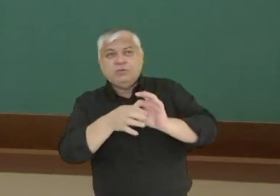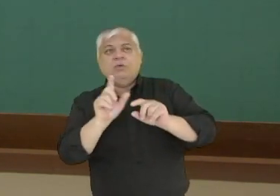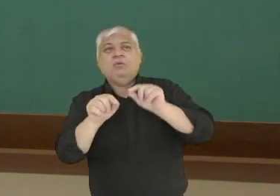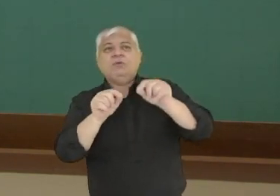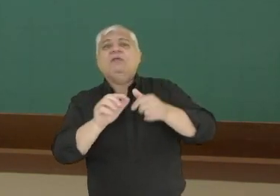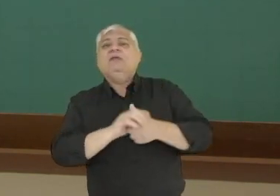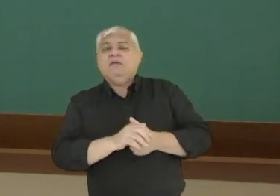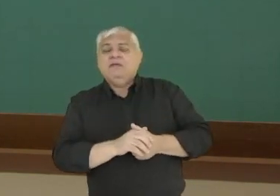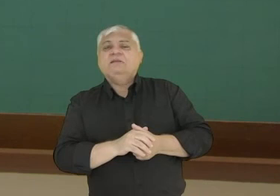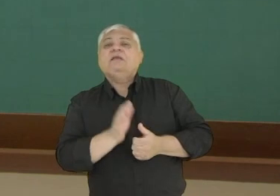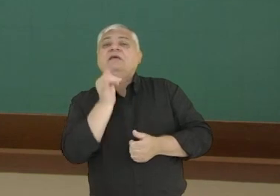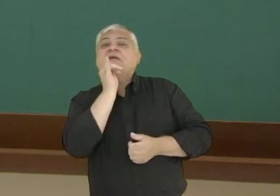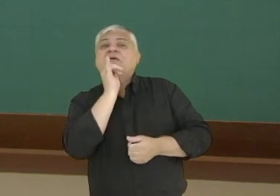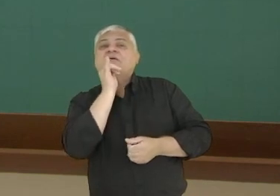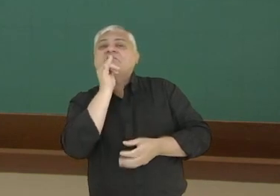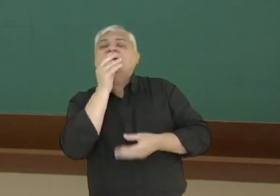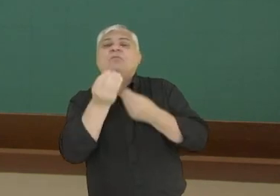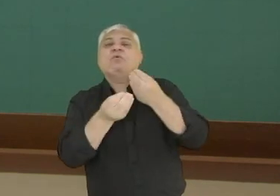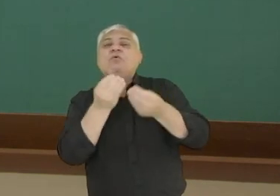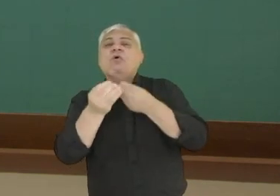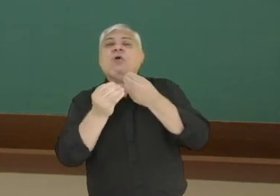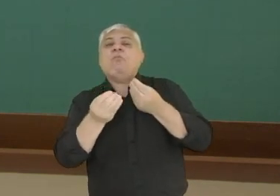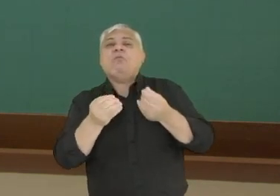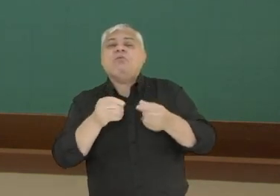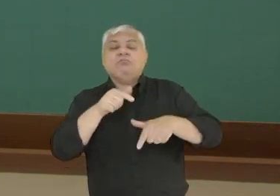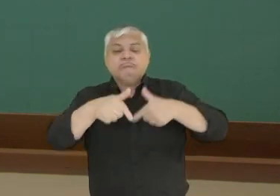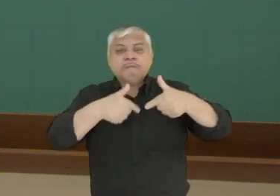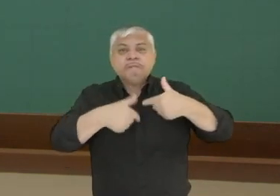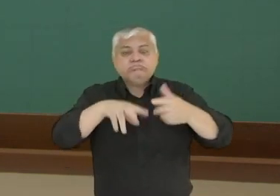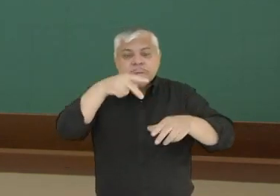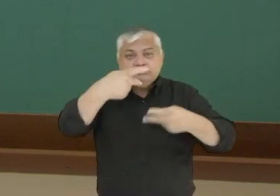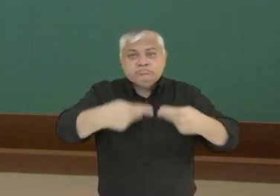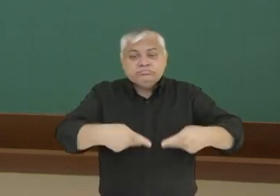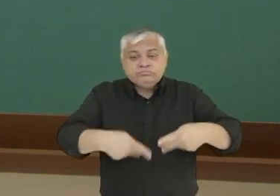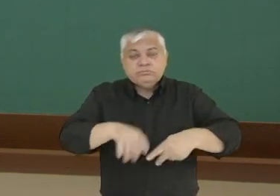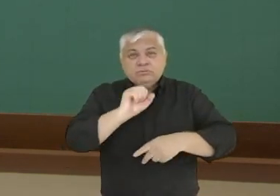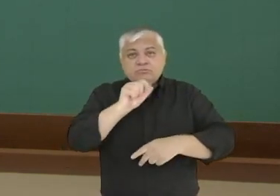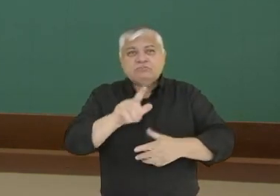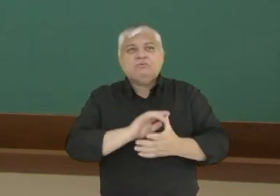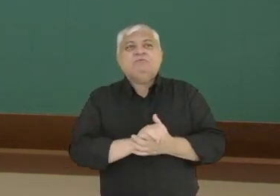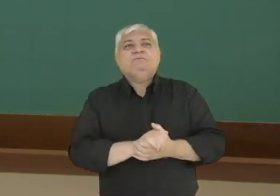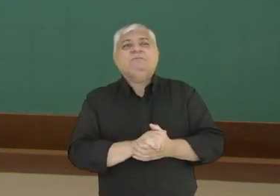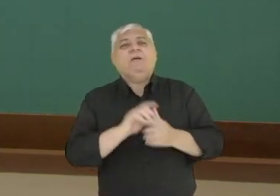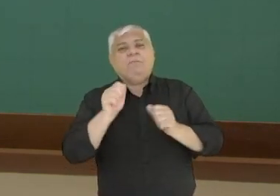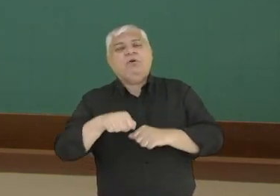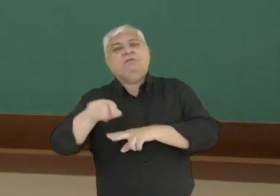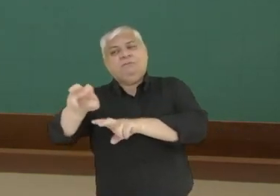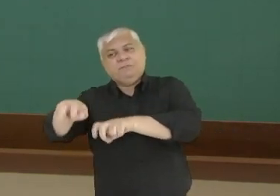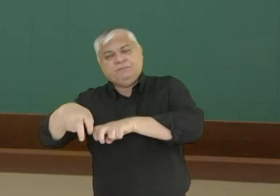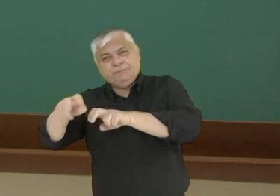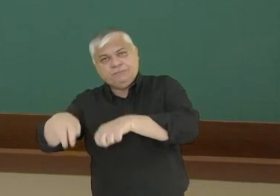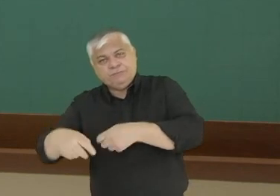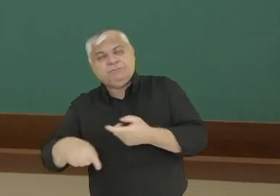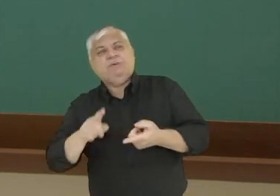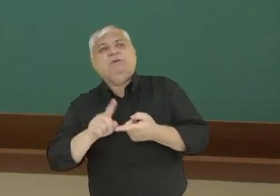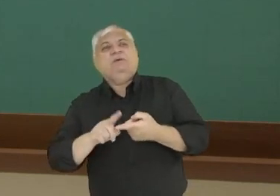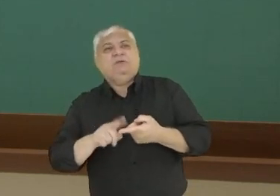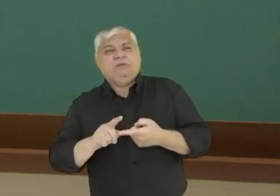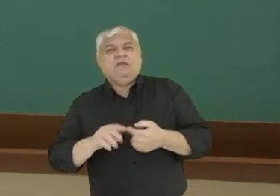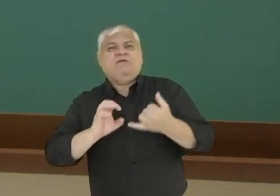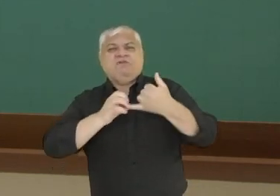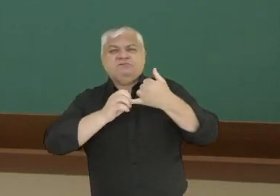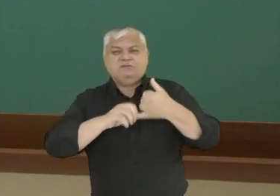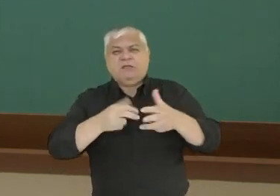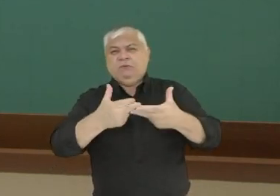e exemplos de itens que são produzidos né Então as atividades agropecuárias são agricultura que é o cultivo